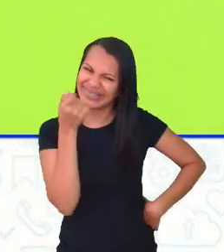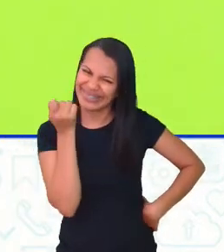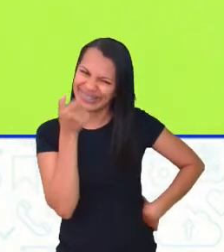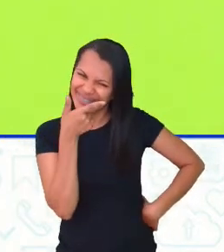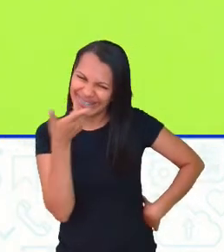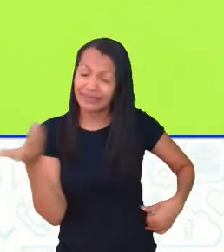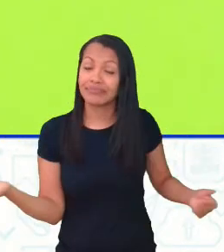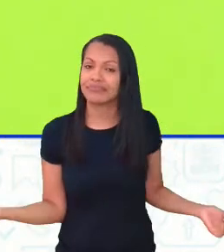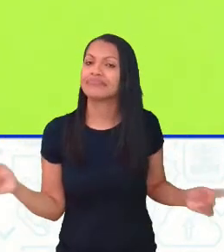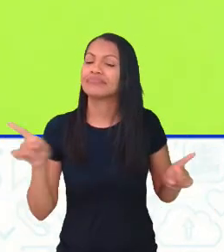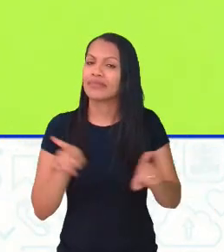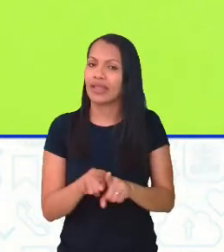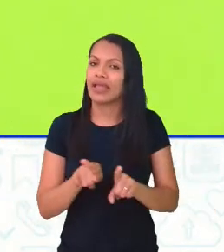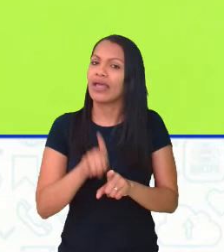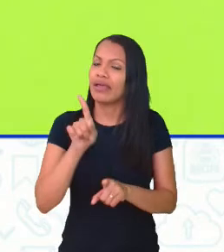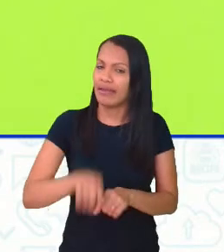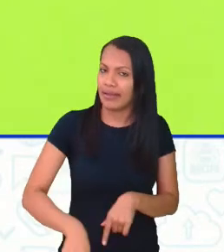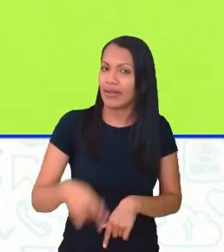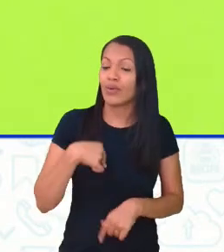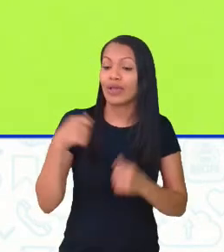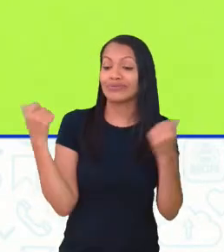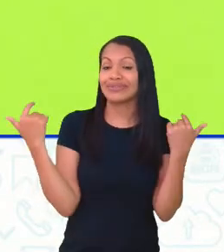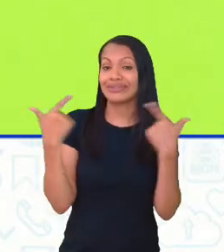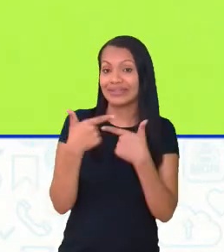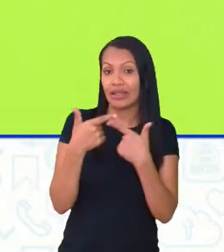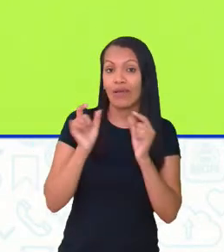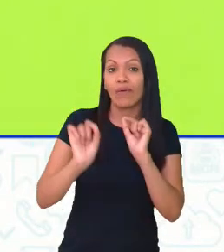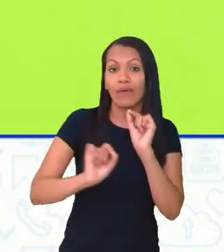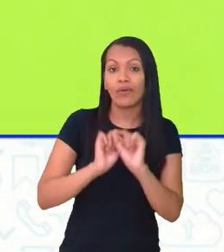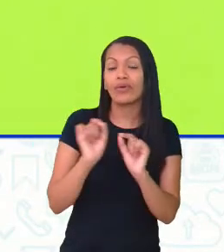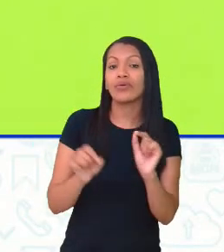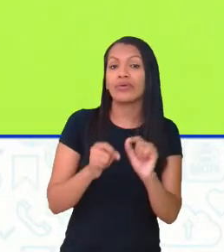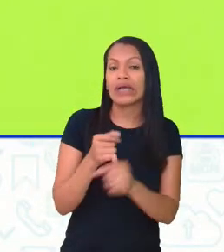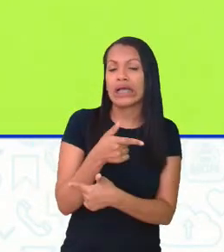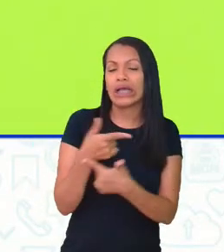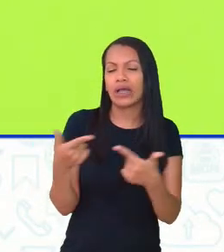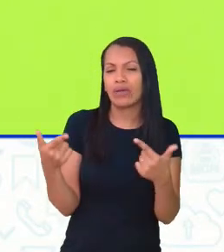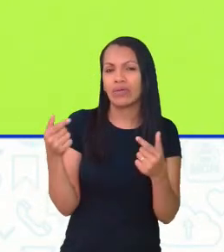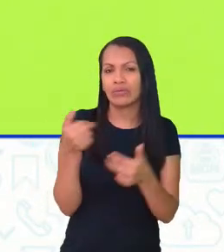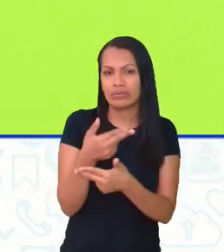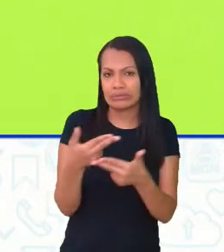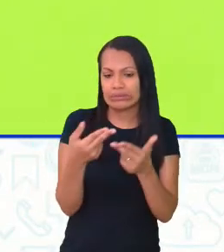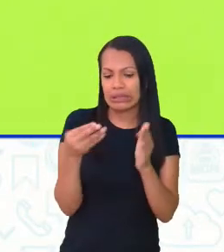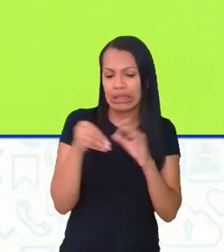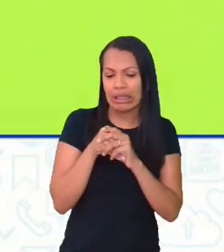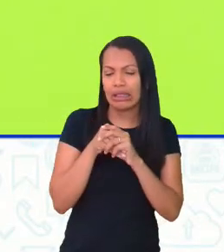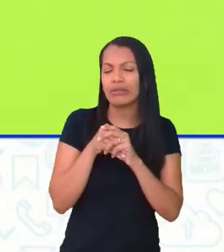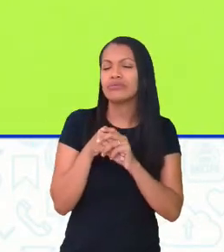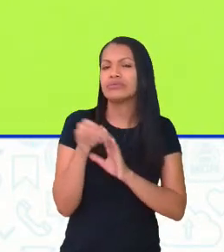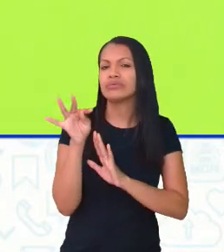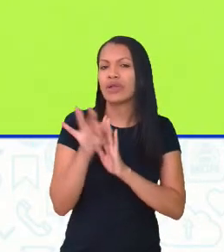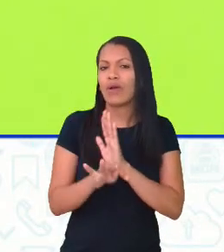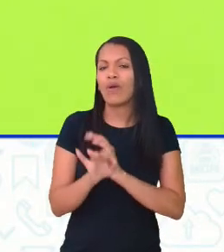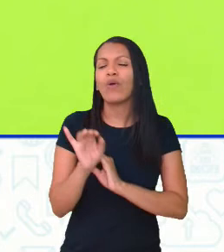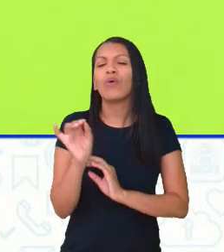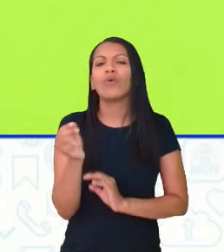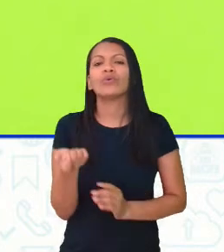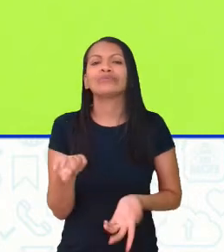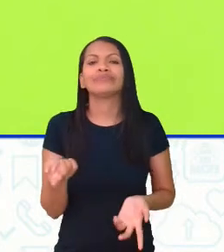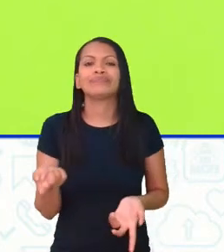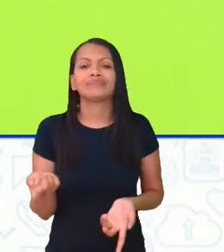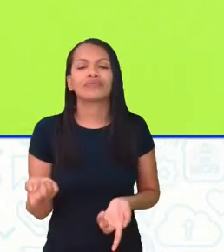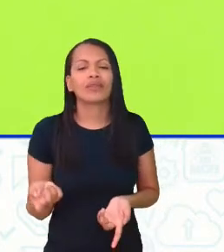é muito comum que o humor seja uma das tônicas no texto. O uso da ironia,